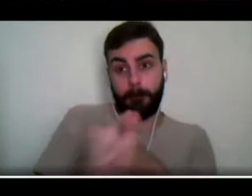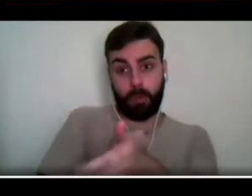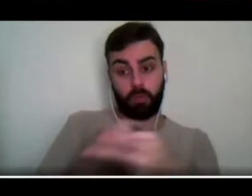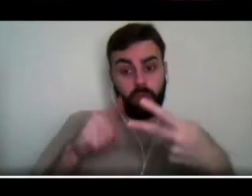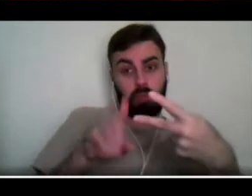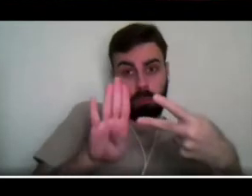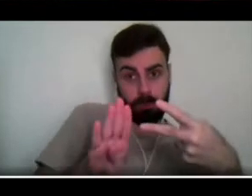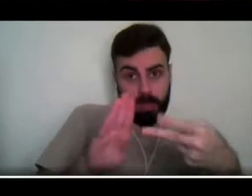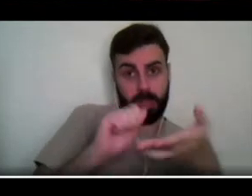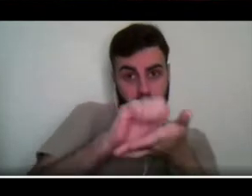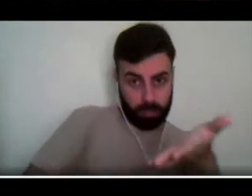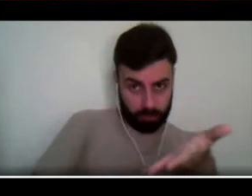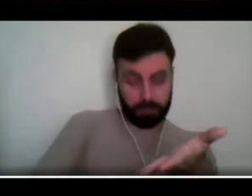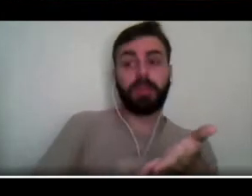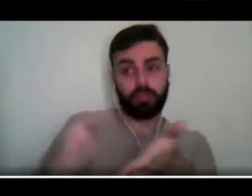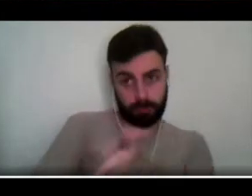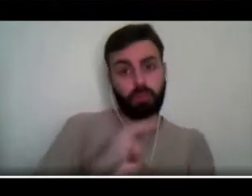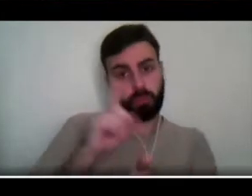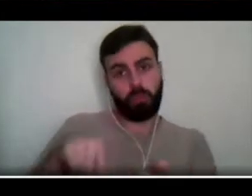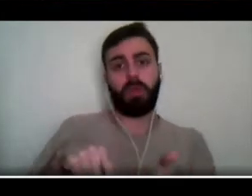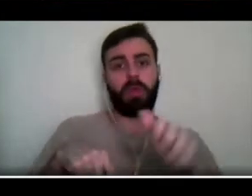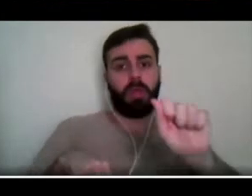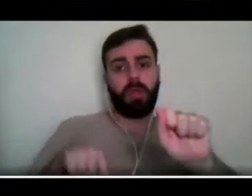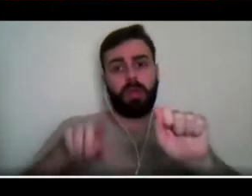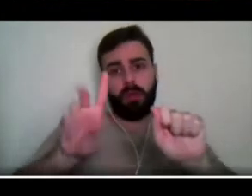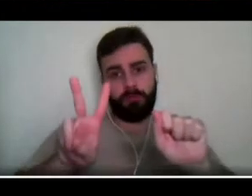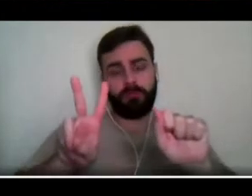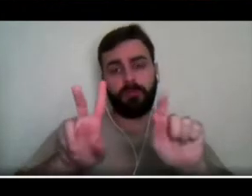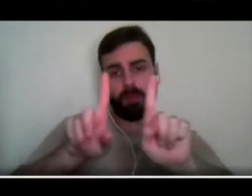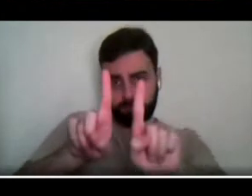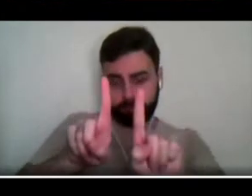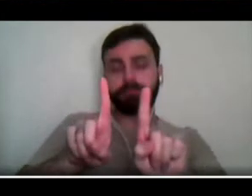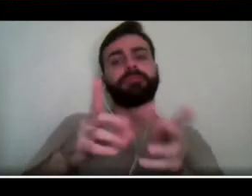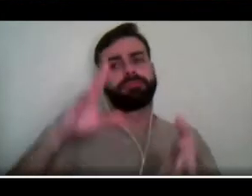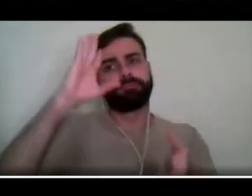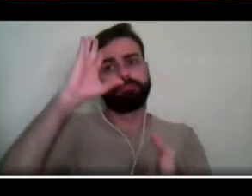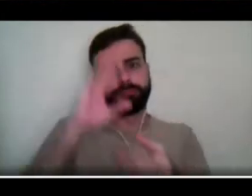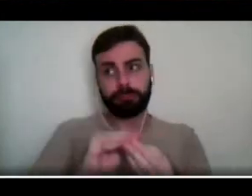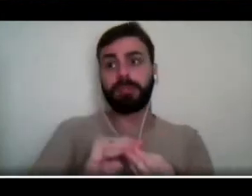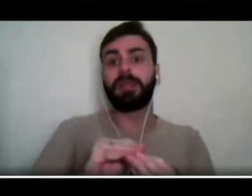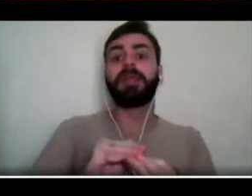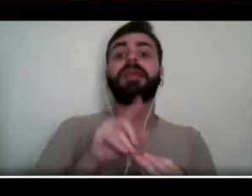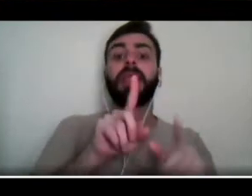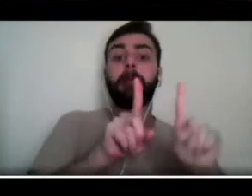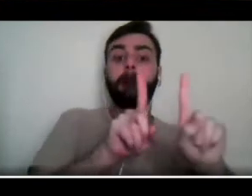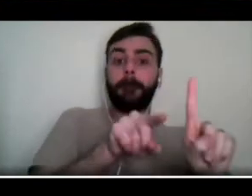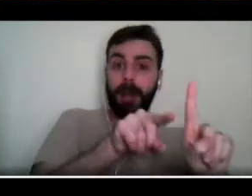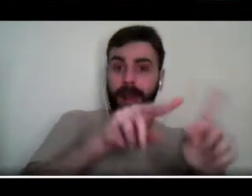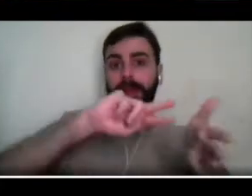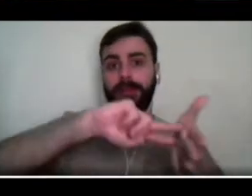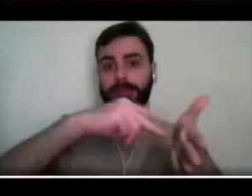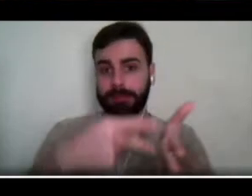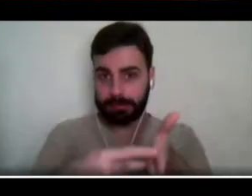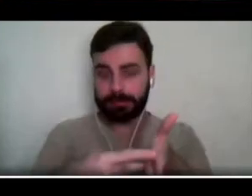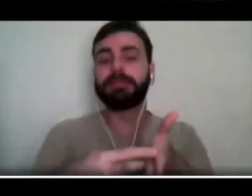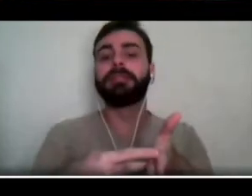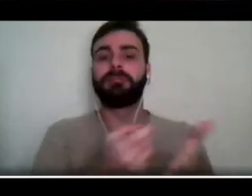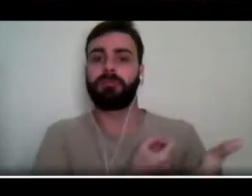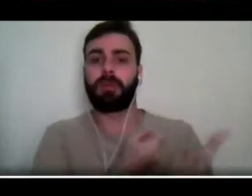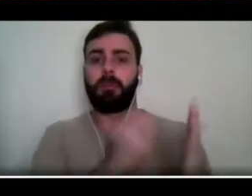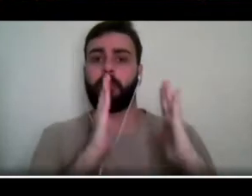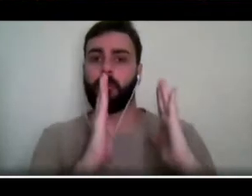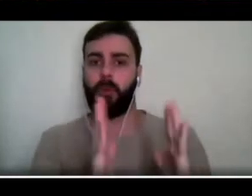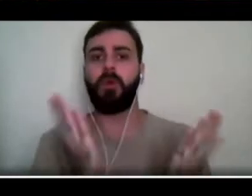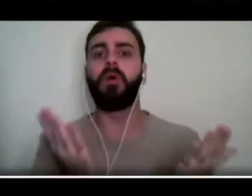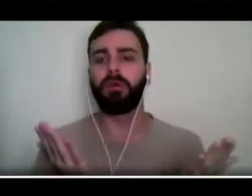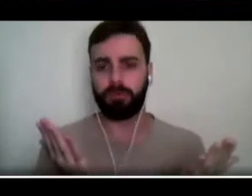E ela é a variação do módulo. Então, por isso que eu derivei o módulo. Eu estou aqui mostrando sem te mostrar,